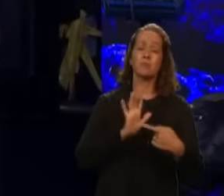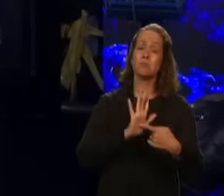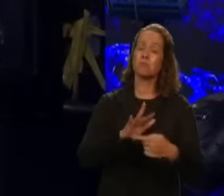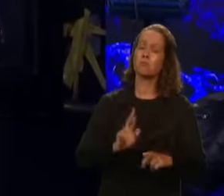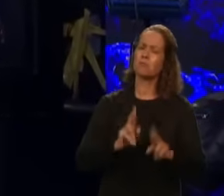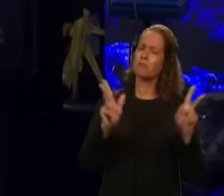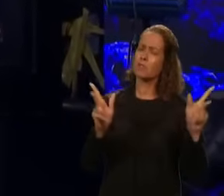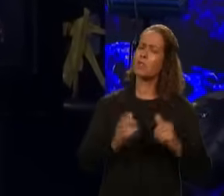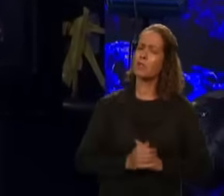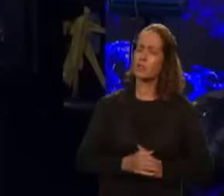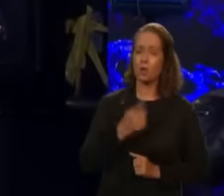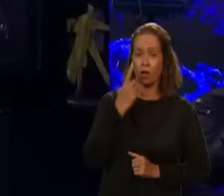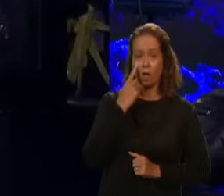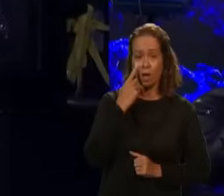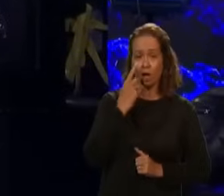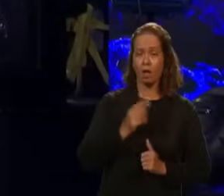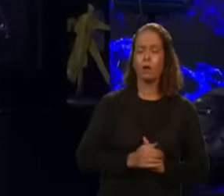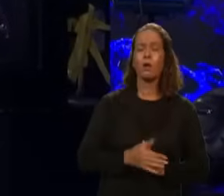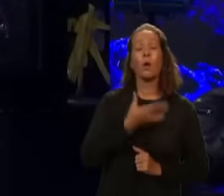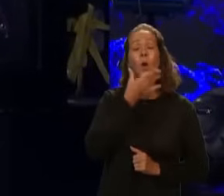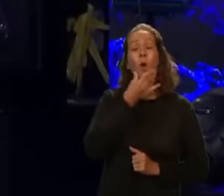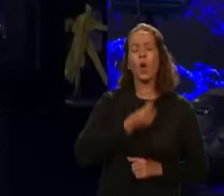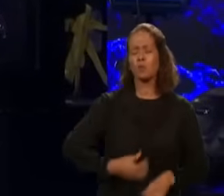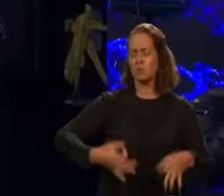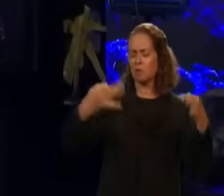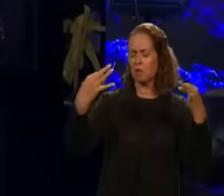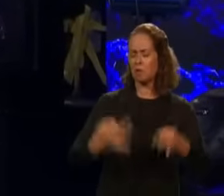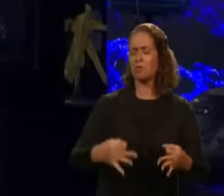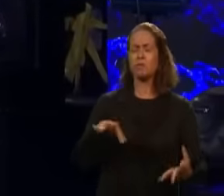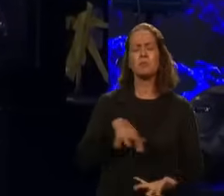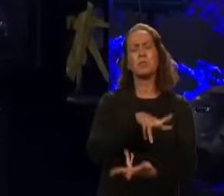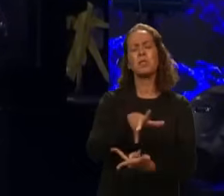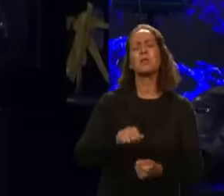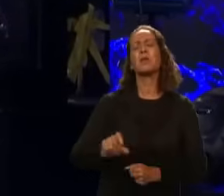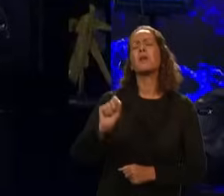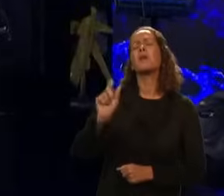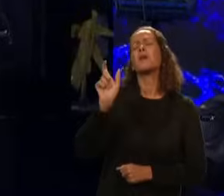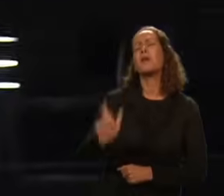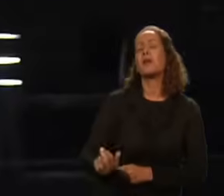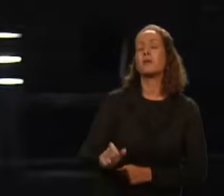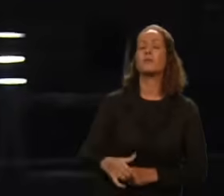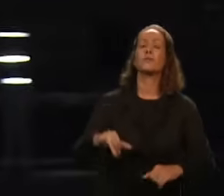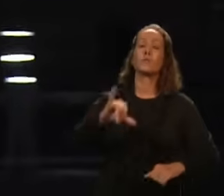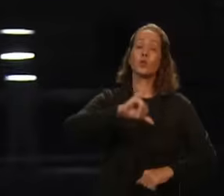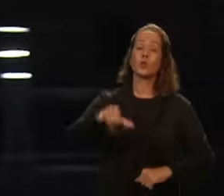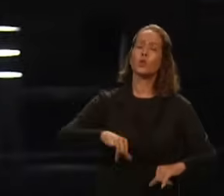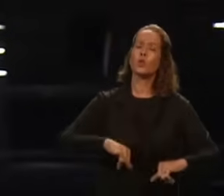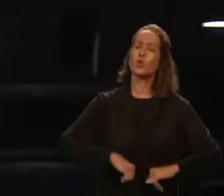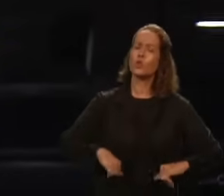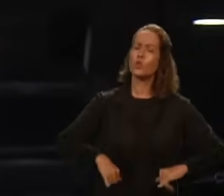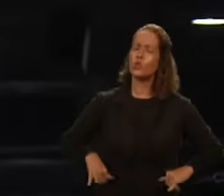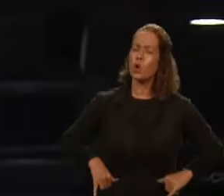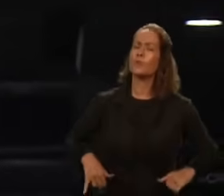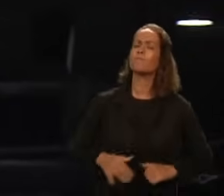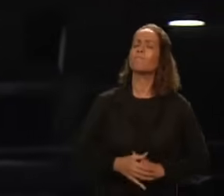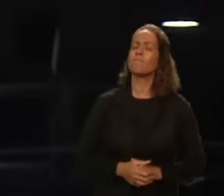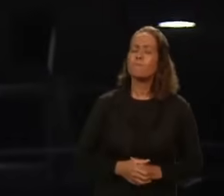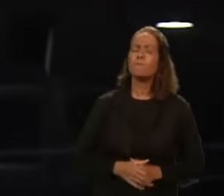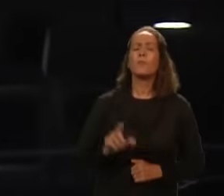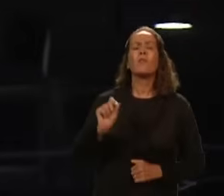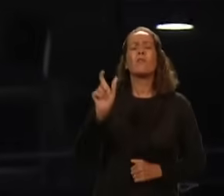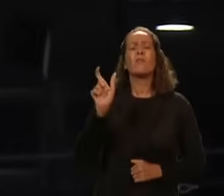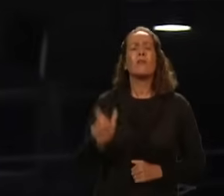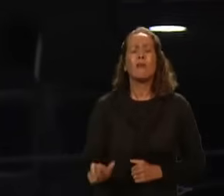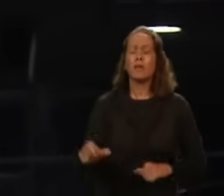disso. Você quer ver? O homem mais justo da terra era Jó. Quem se ferrou mais do que todo mundo?